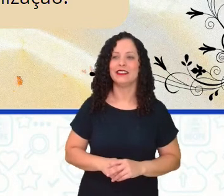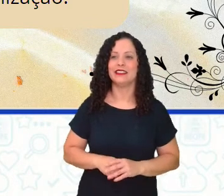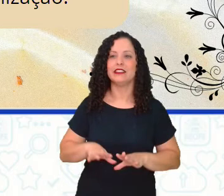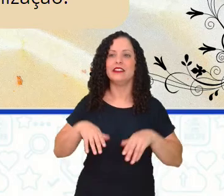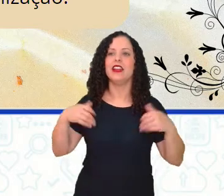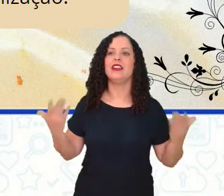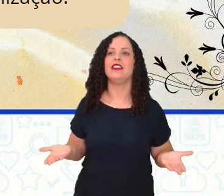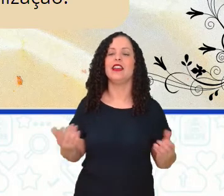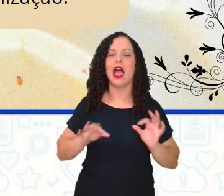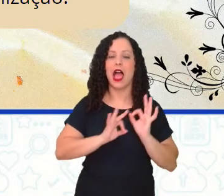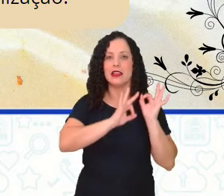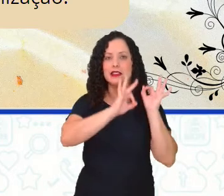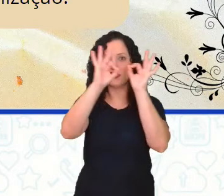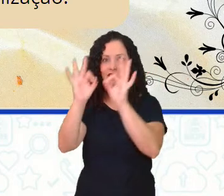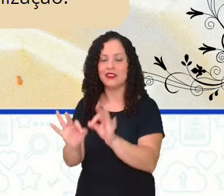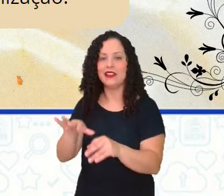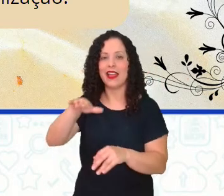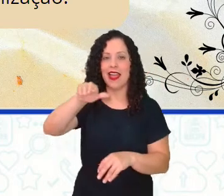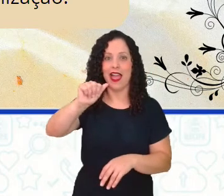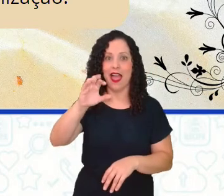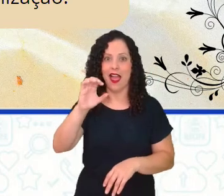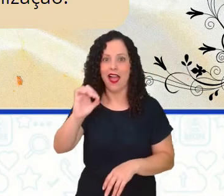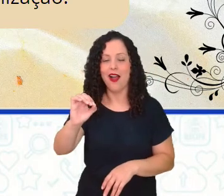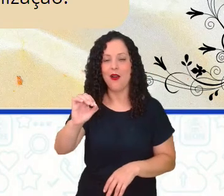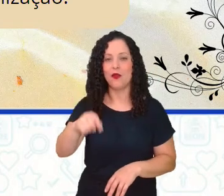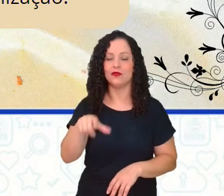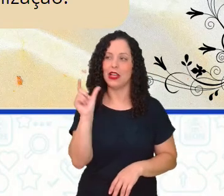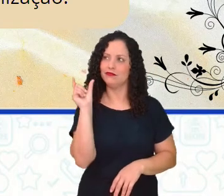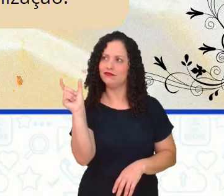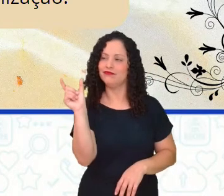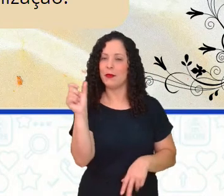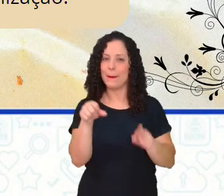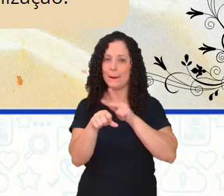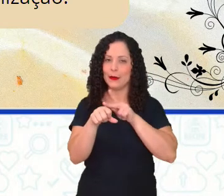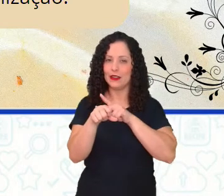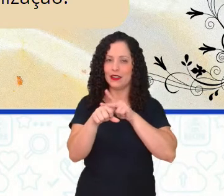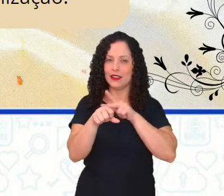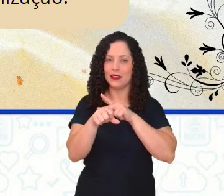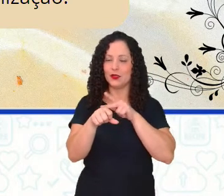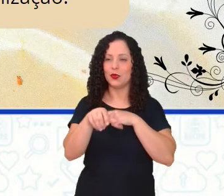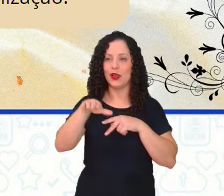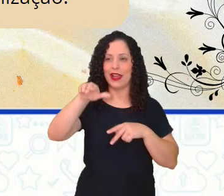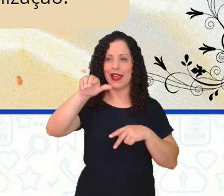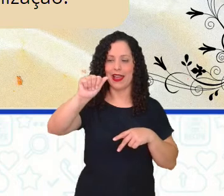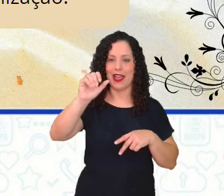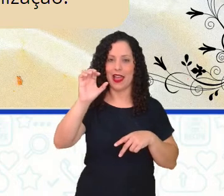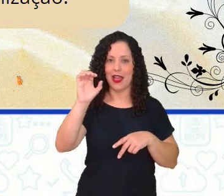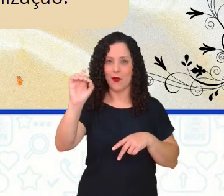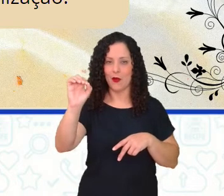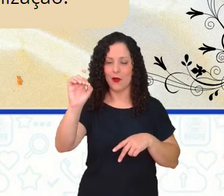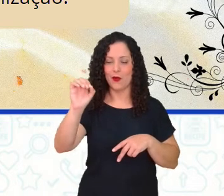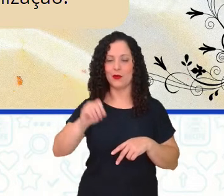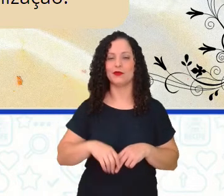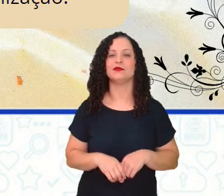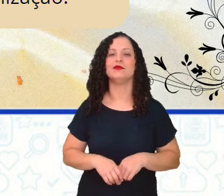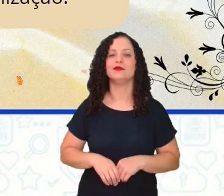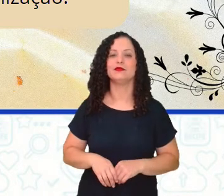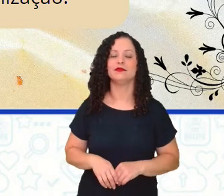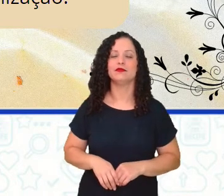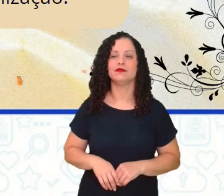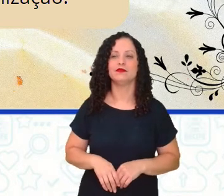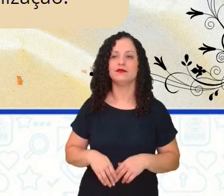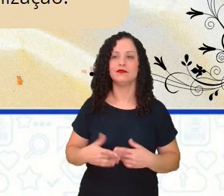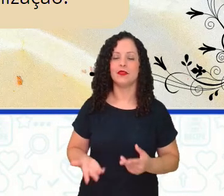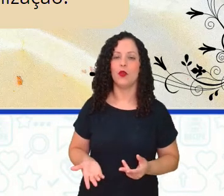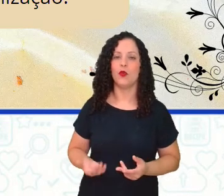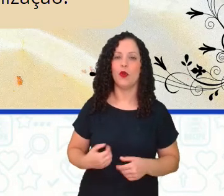ao filme. Precisa da preposição, que está aí marcadinha em negrito. Esse A e esse O juntinhos. Então, quando eu